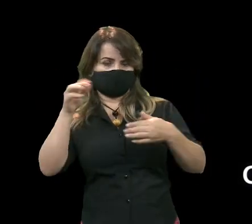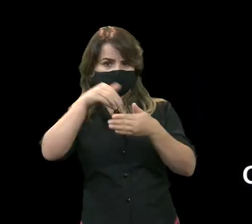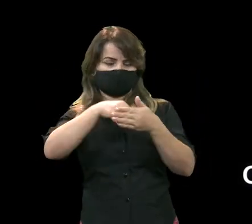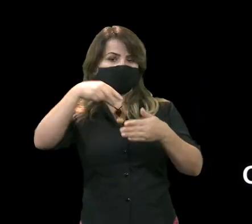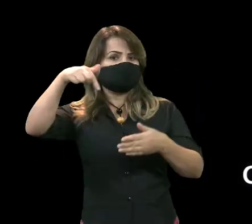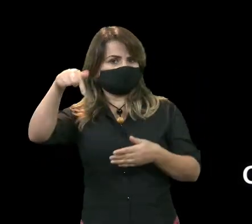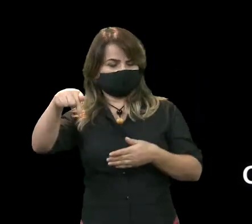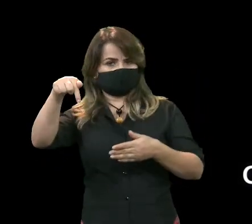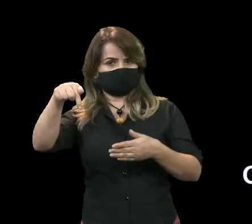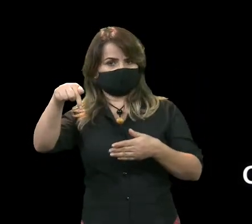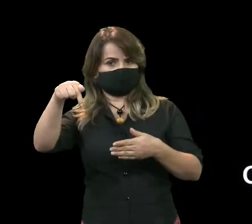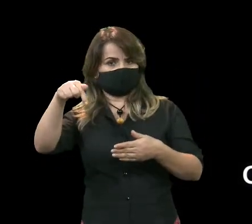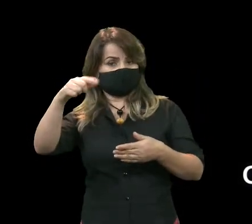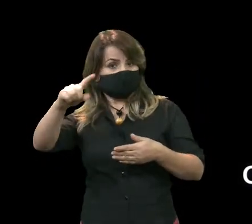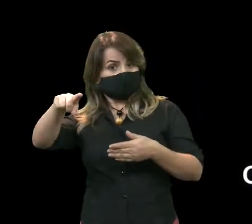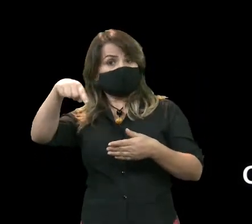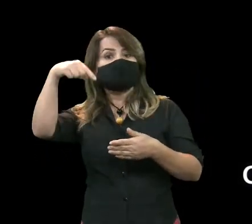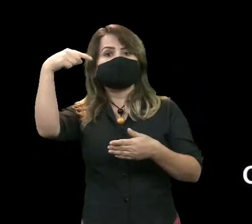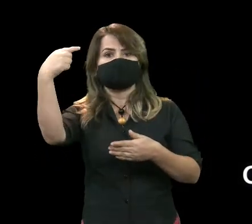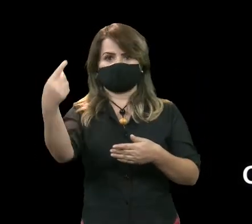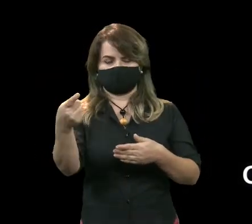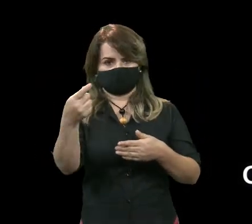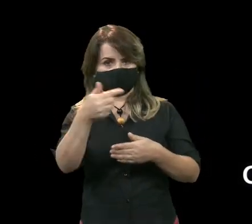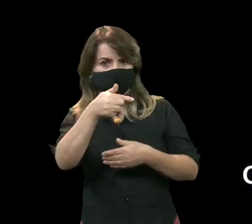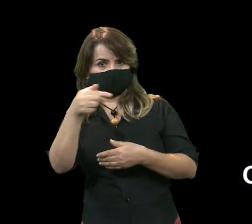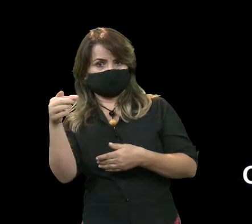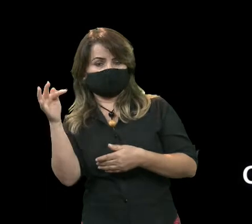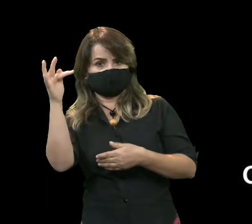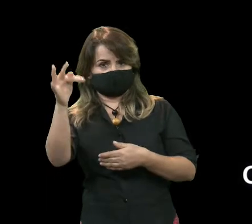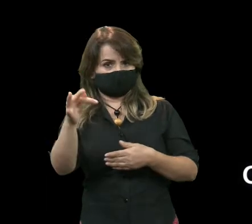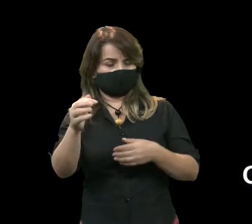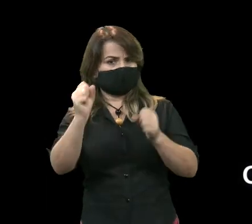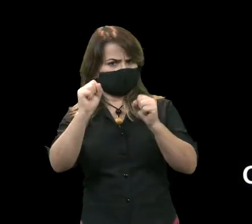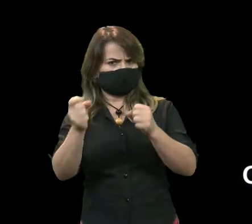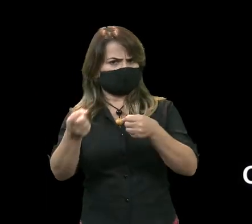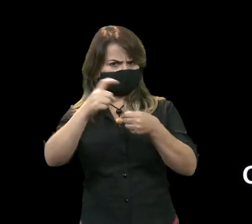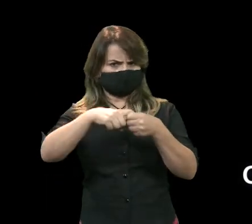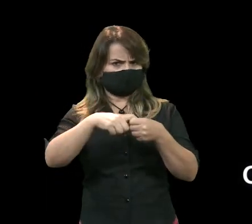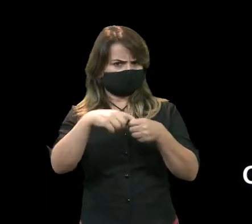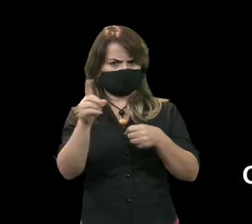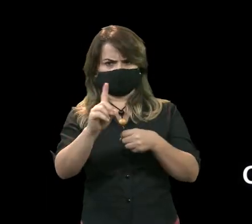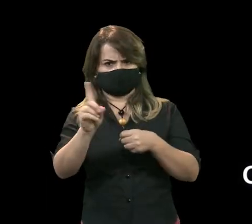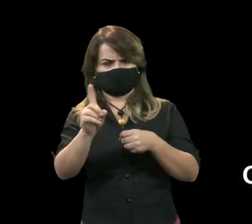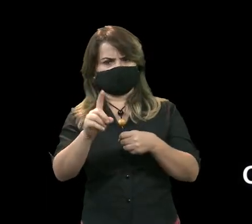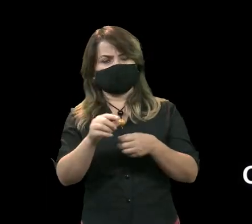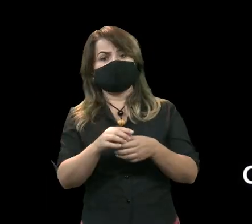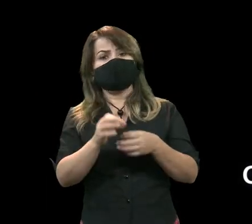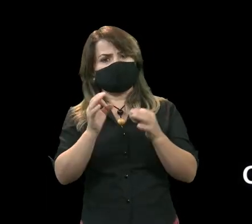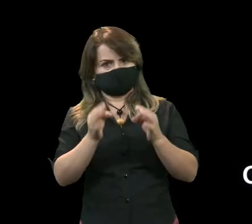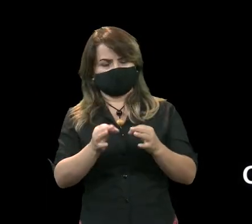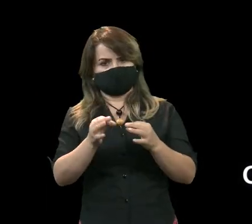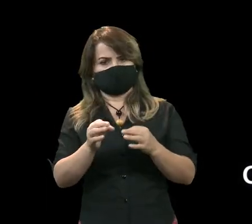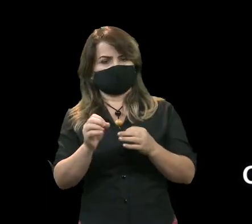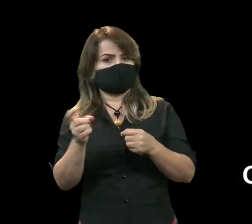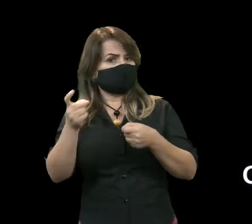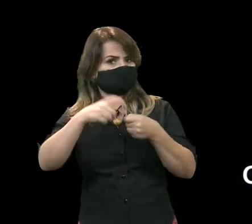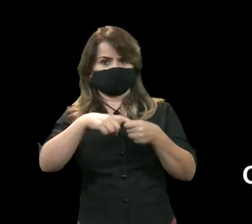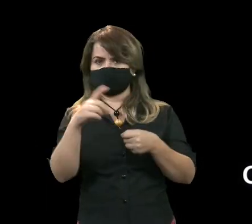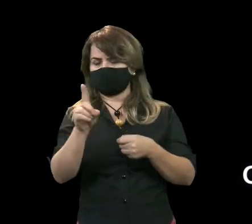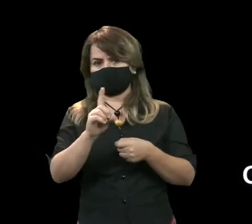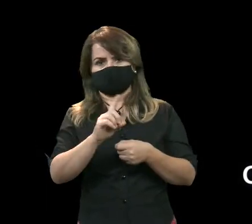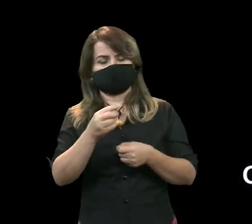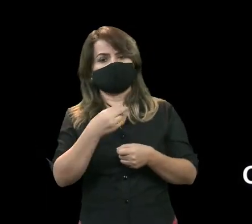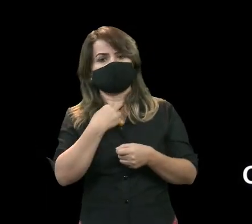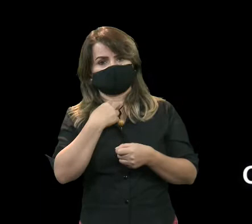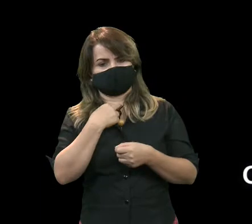há segunda chance para que volte a semana que vem. Procede? Correto. Vai ao arquivo o projeto se